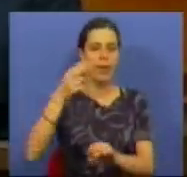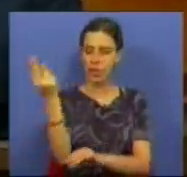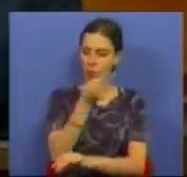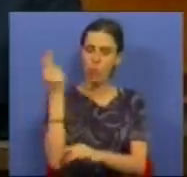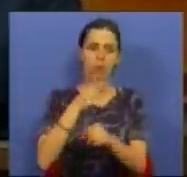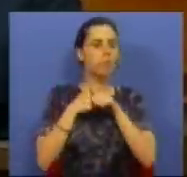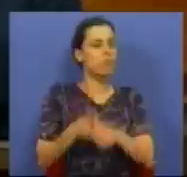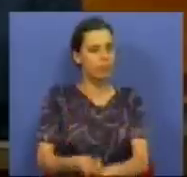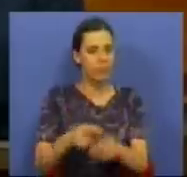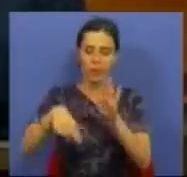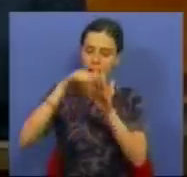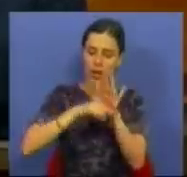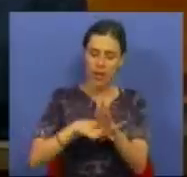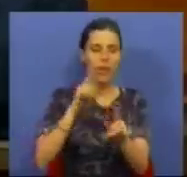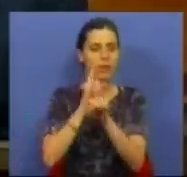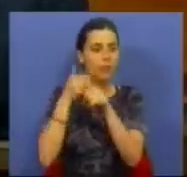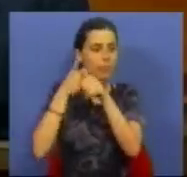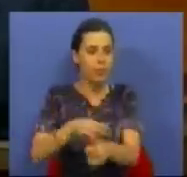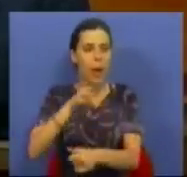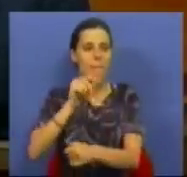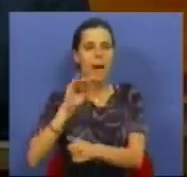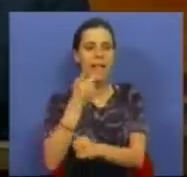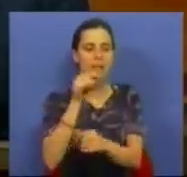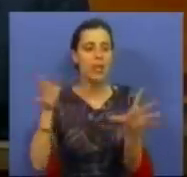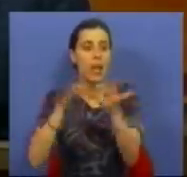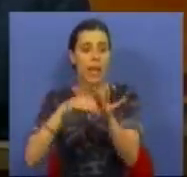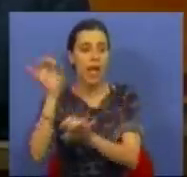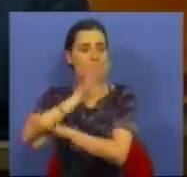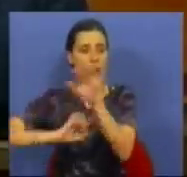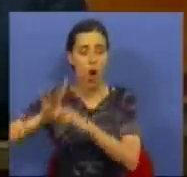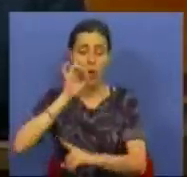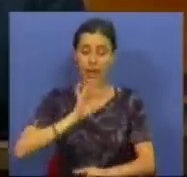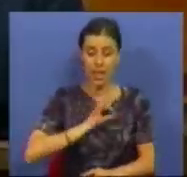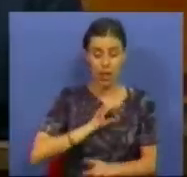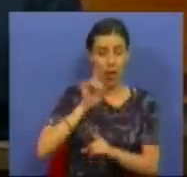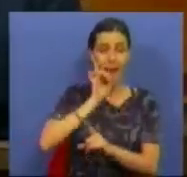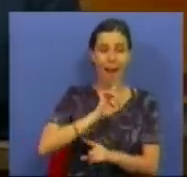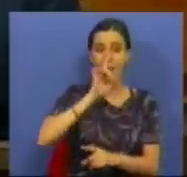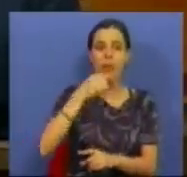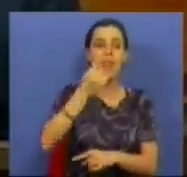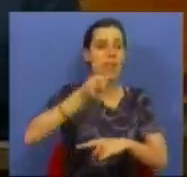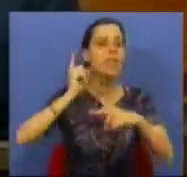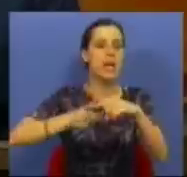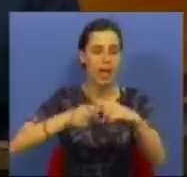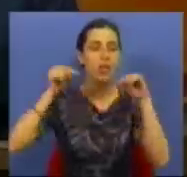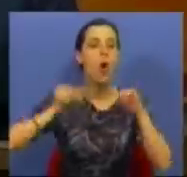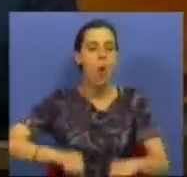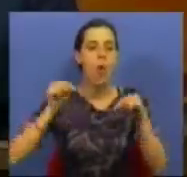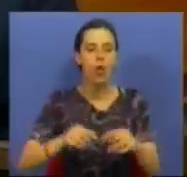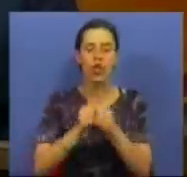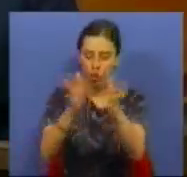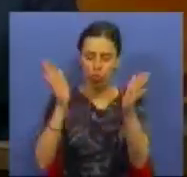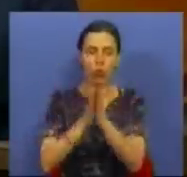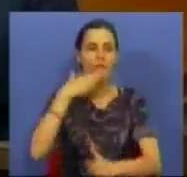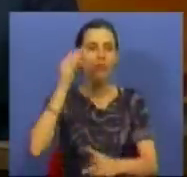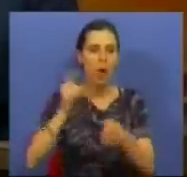União cumpre os critérios de Maastricht para a pertença à zona euro. O que a senhora Merkel disse da Grécia vale hoje para